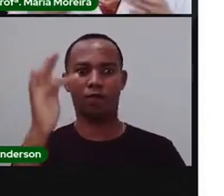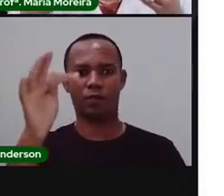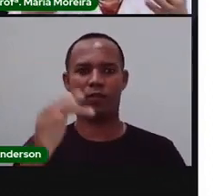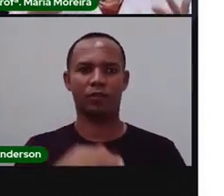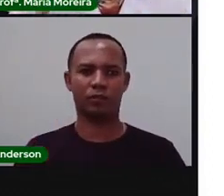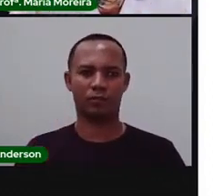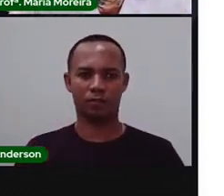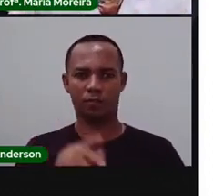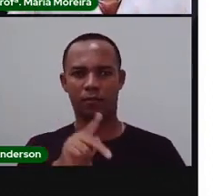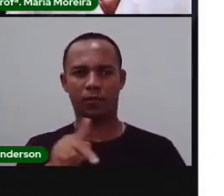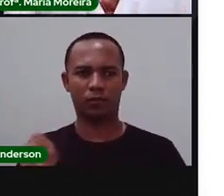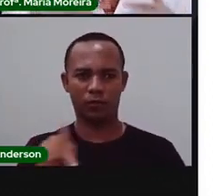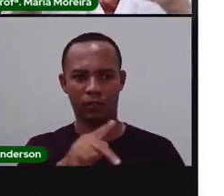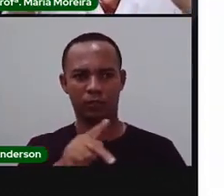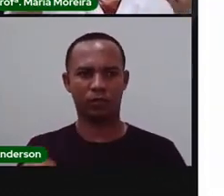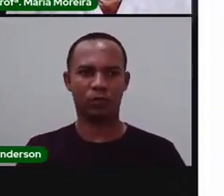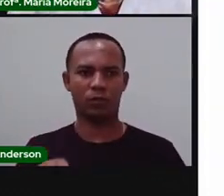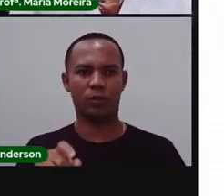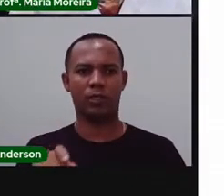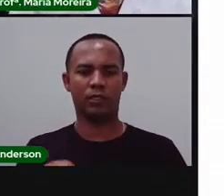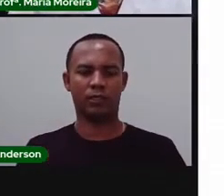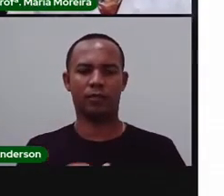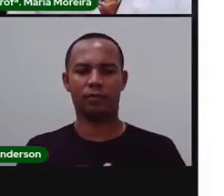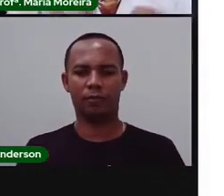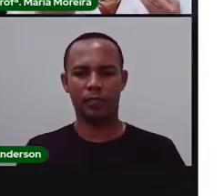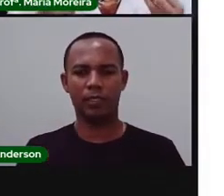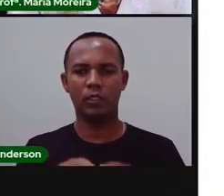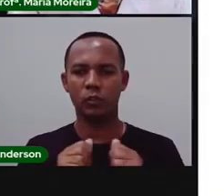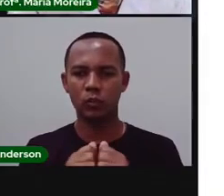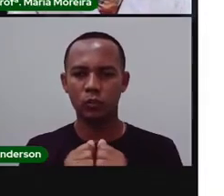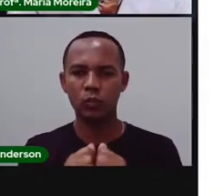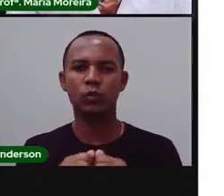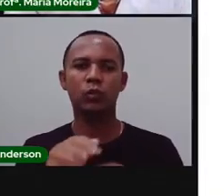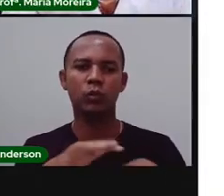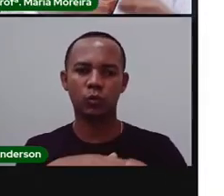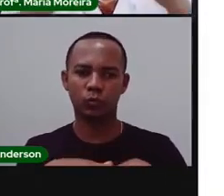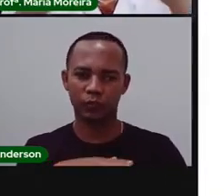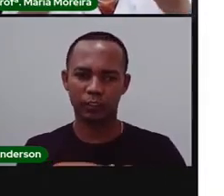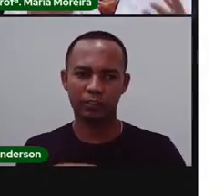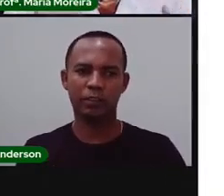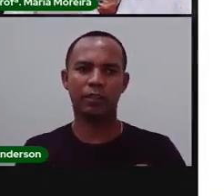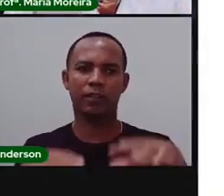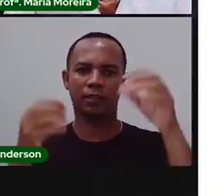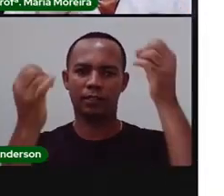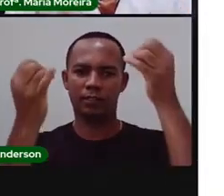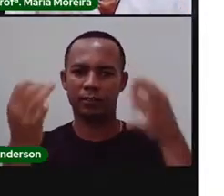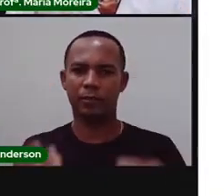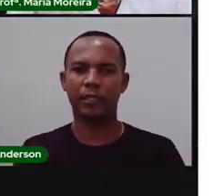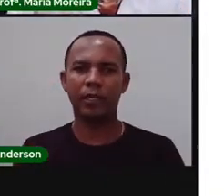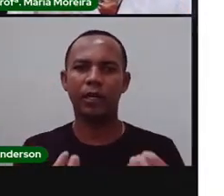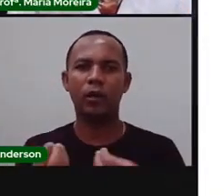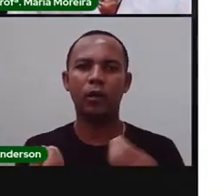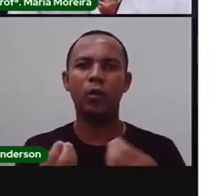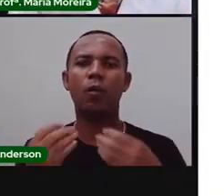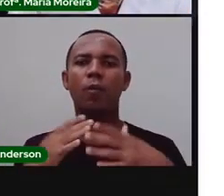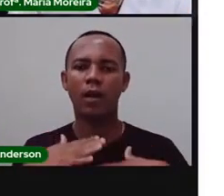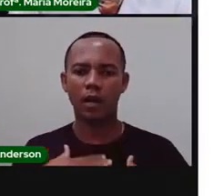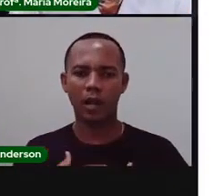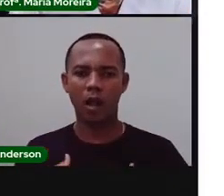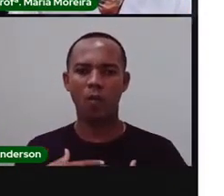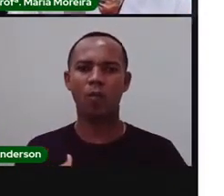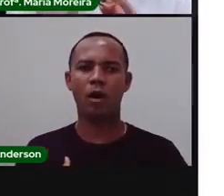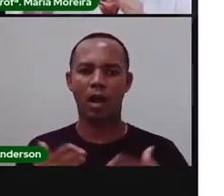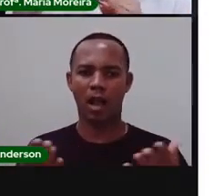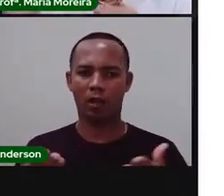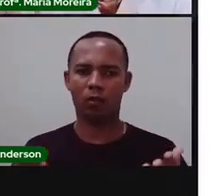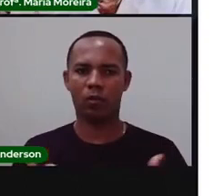A pró de vocês, o professor de vocês vai conversar com vocês e vai explicar isso com mais detalhes. Mas